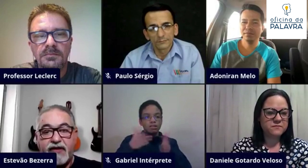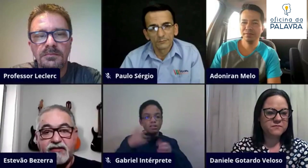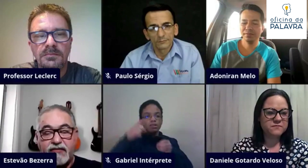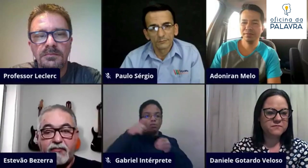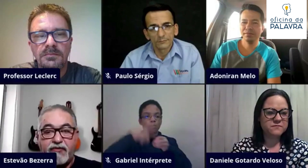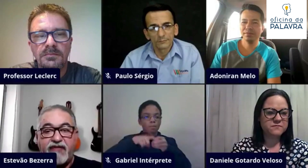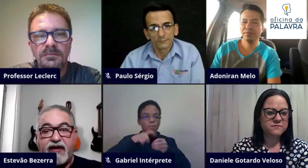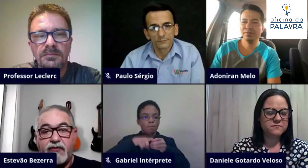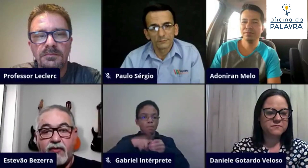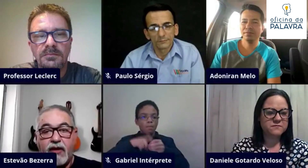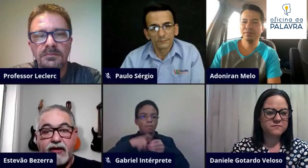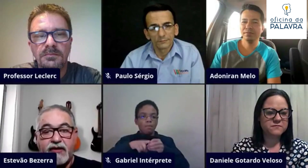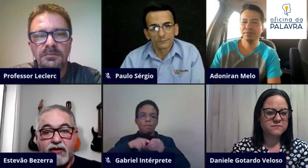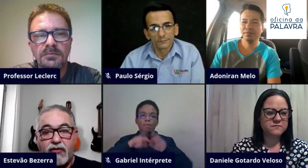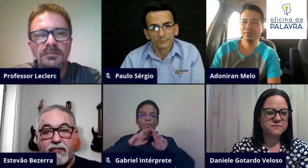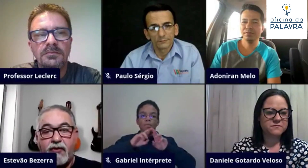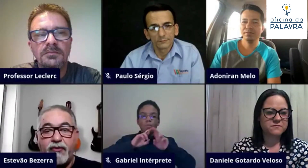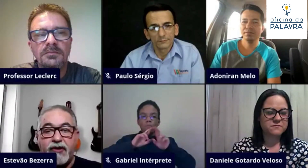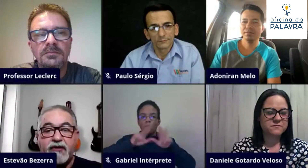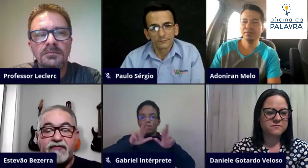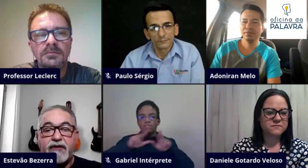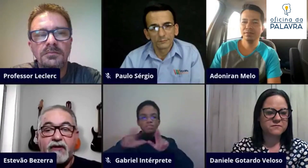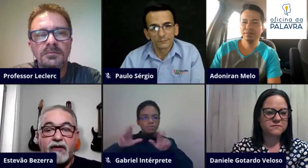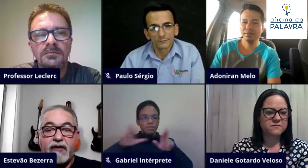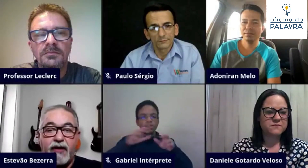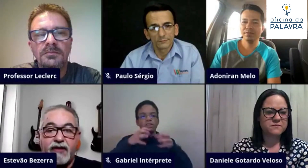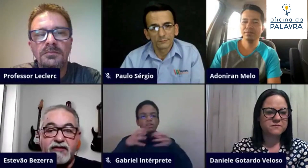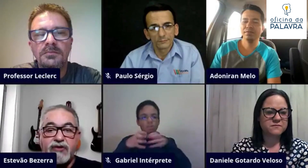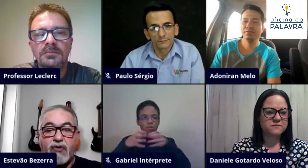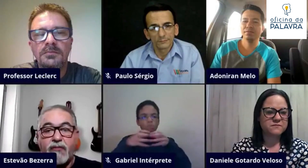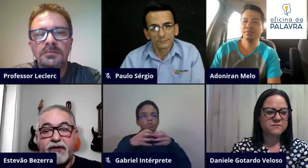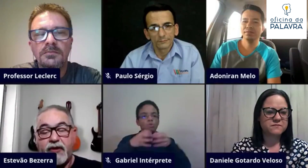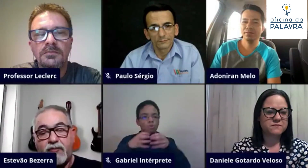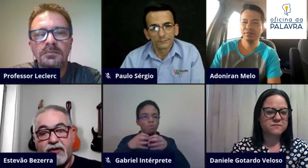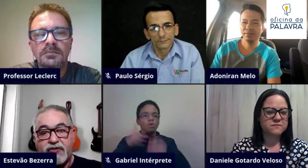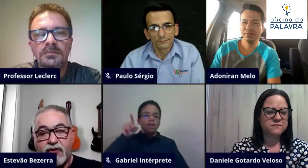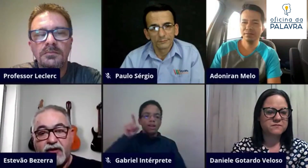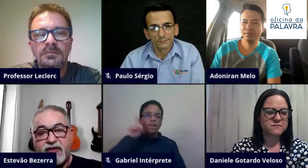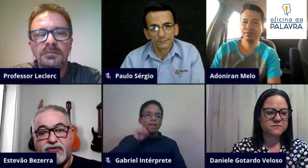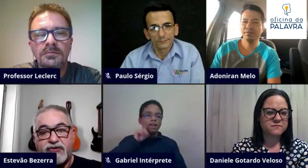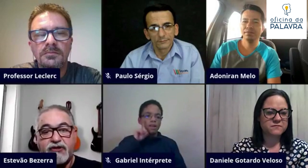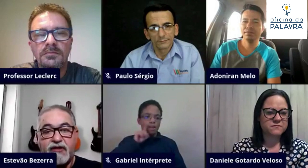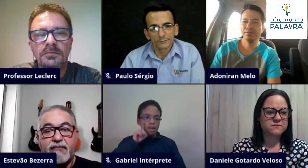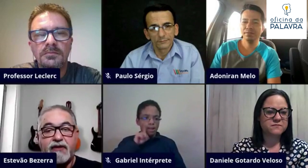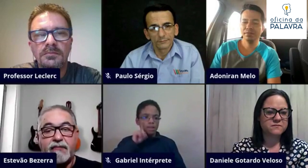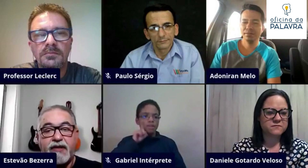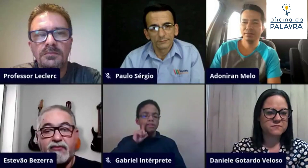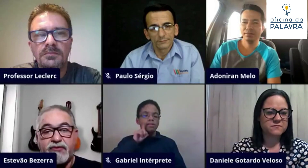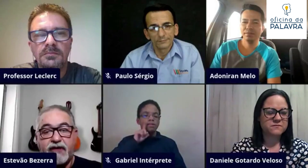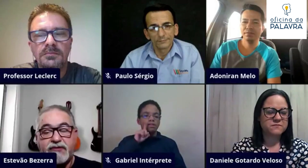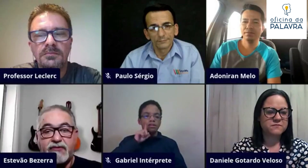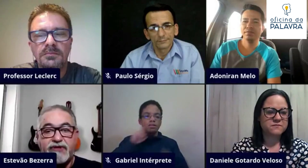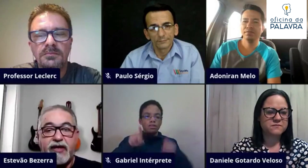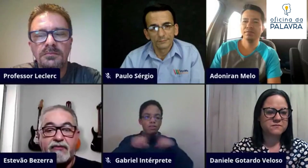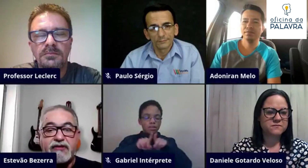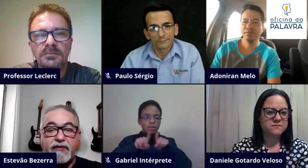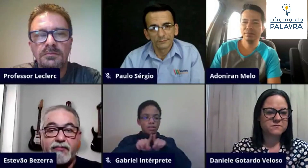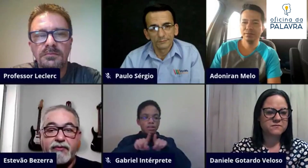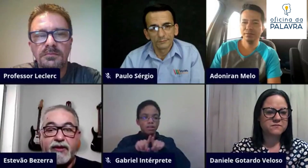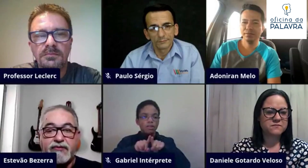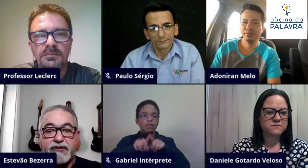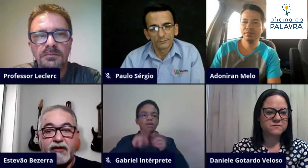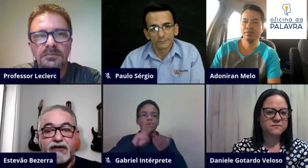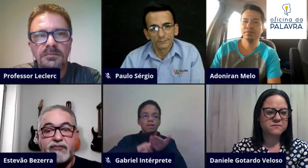processo de filiação aprovado com a Aliança Global Wycliffe, a Seed Company, que é uma das organizações que também trabalha com tradução, geram